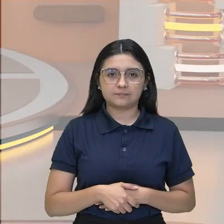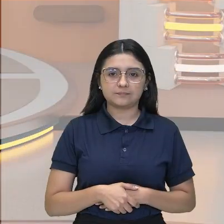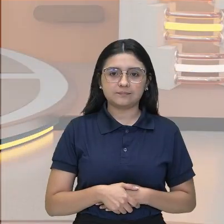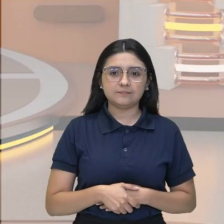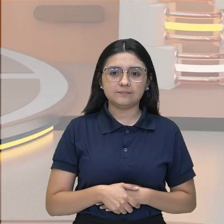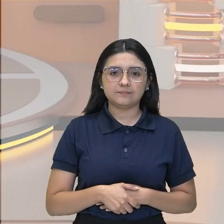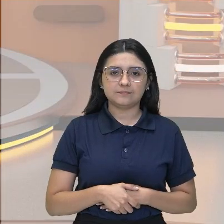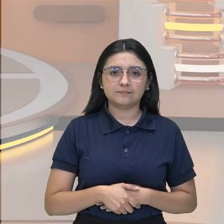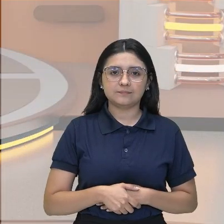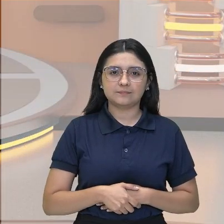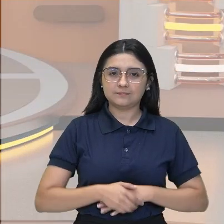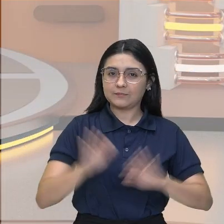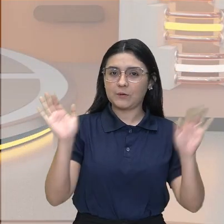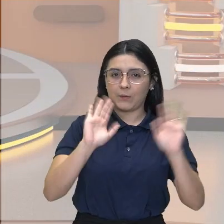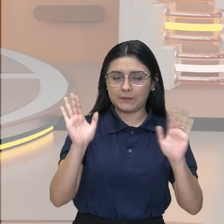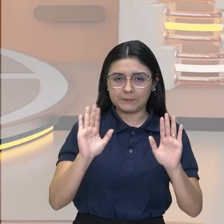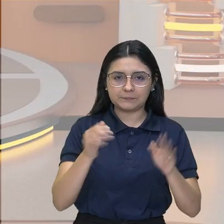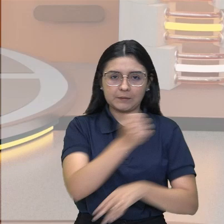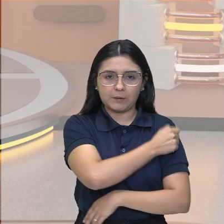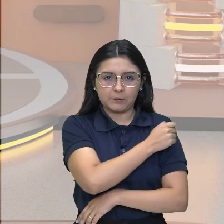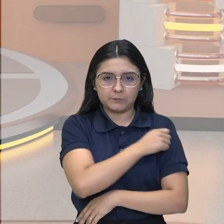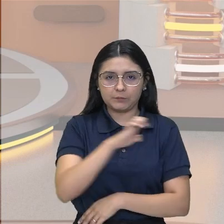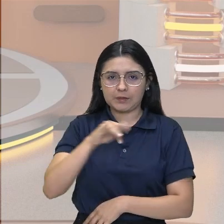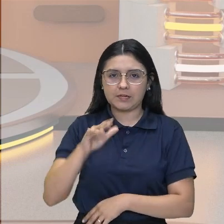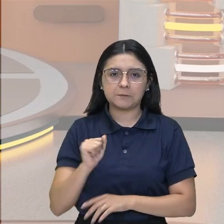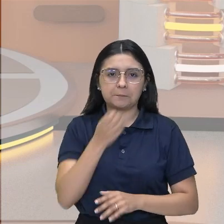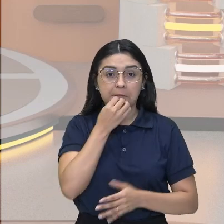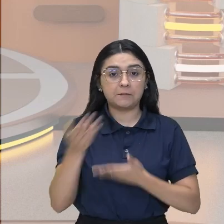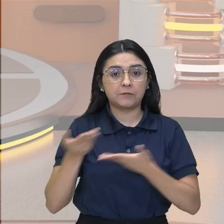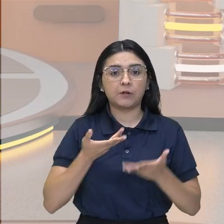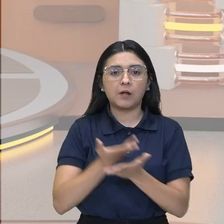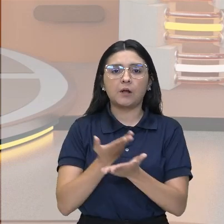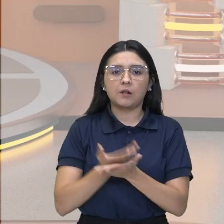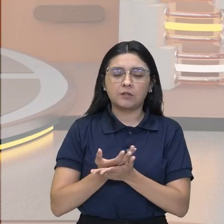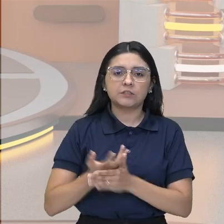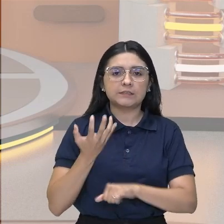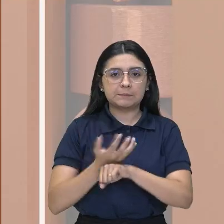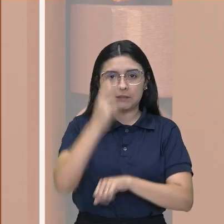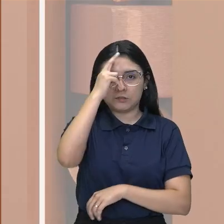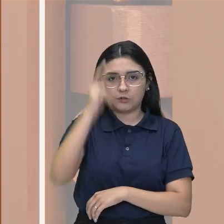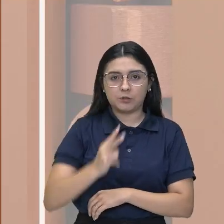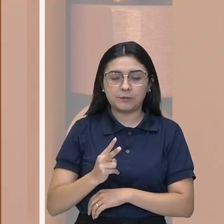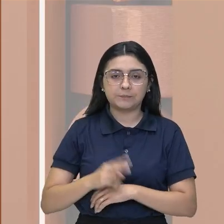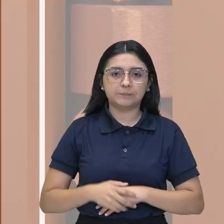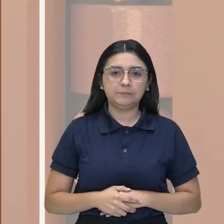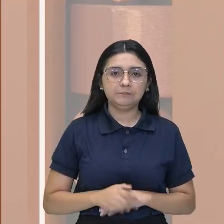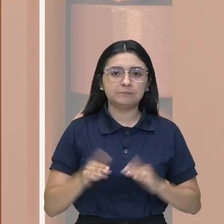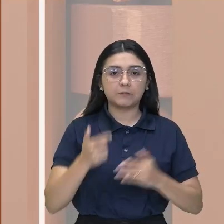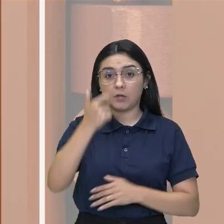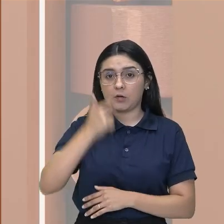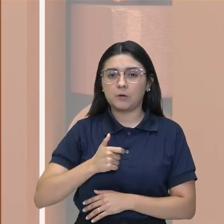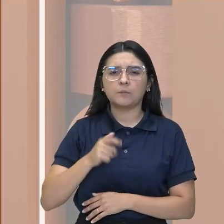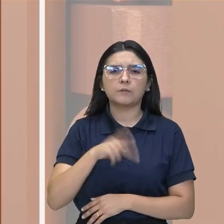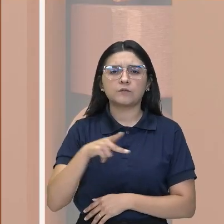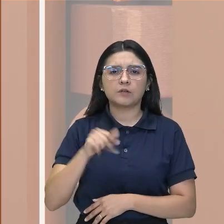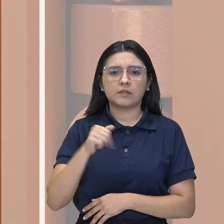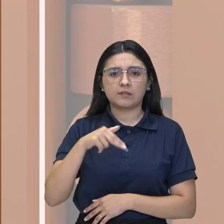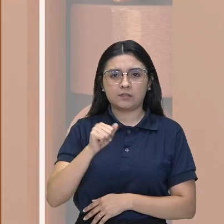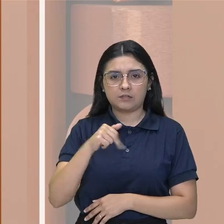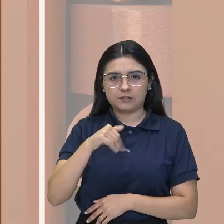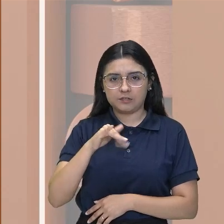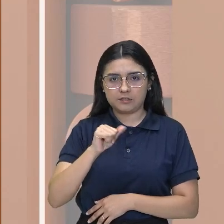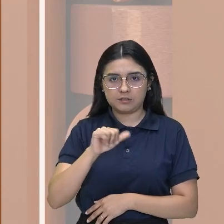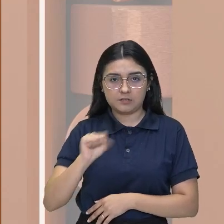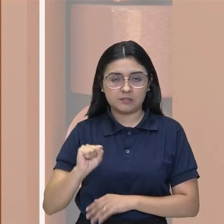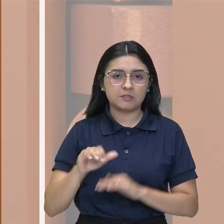Turma boa da nossa educação de jovens e adultos, sejam muito bem-vindos a mais uma aula de História. Eu sou o professor Ananias Carvalho e serei o